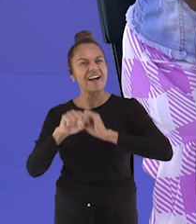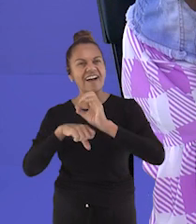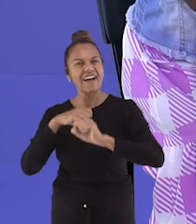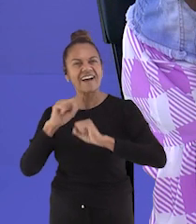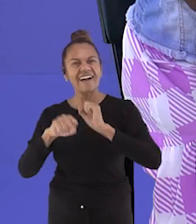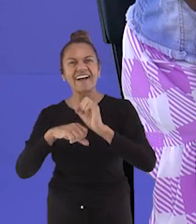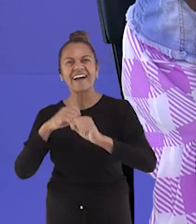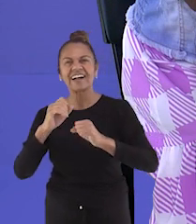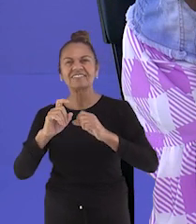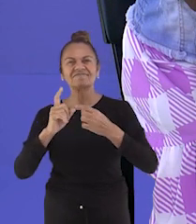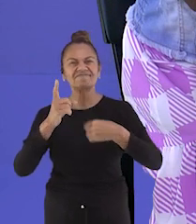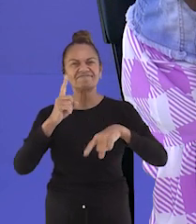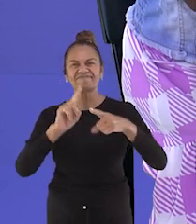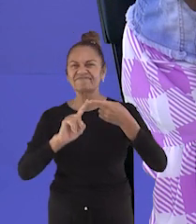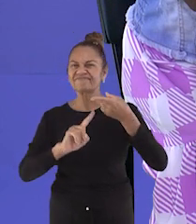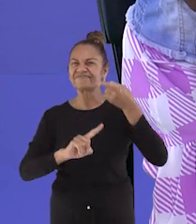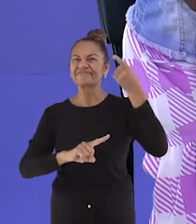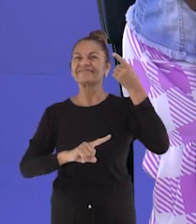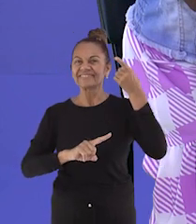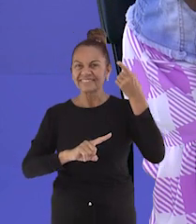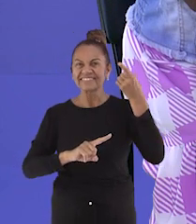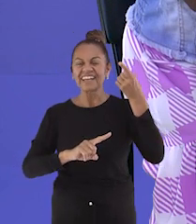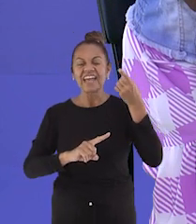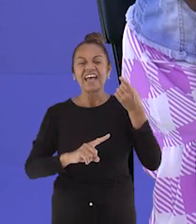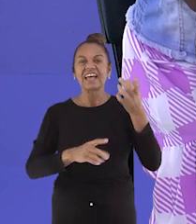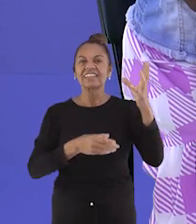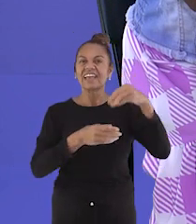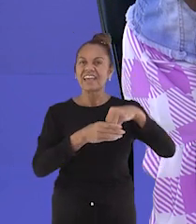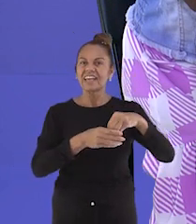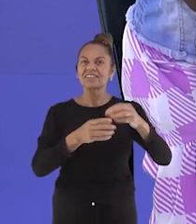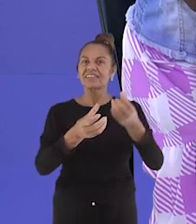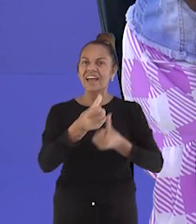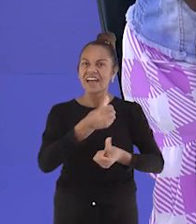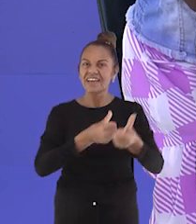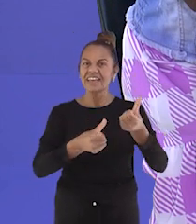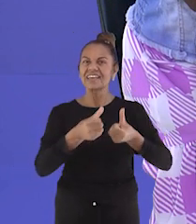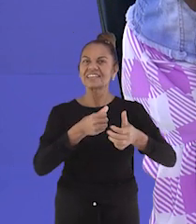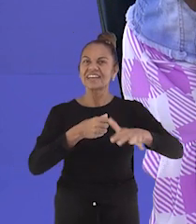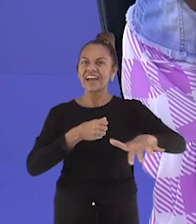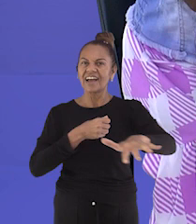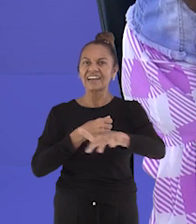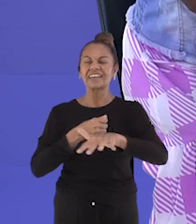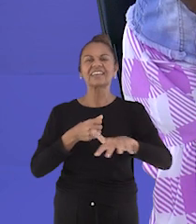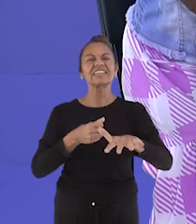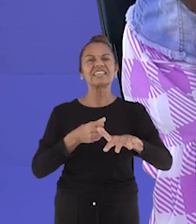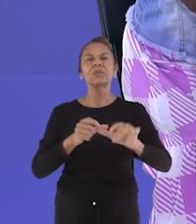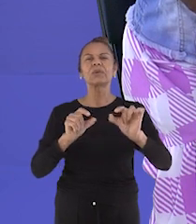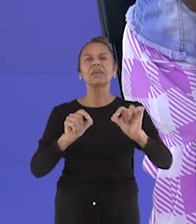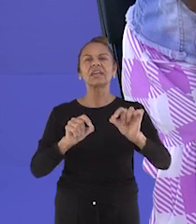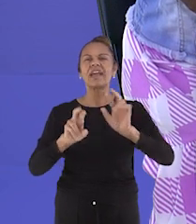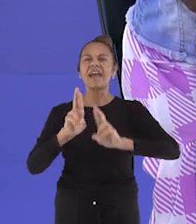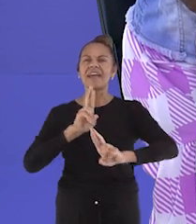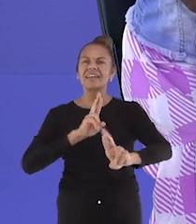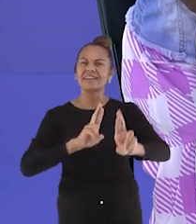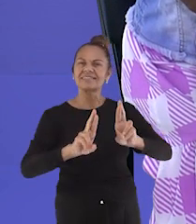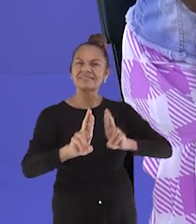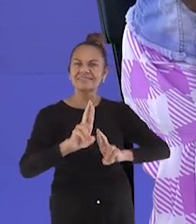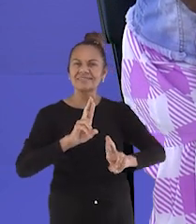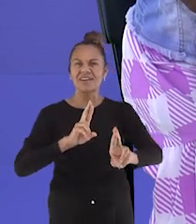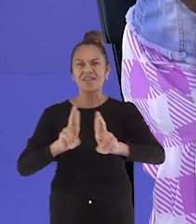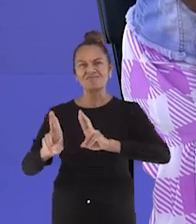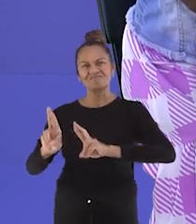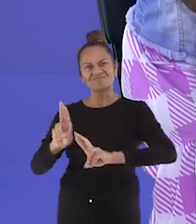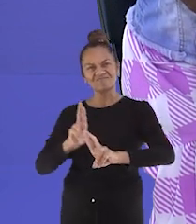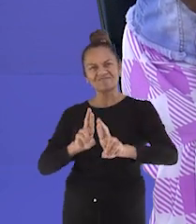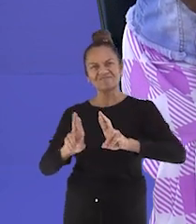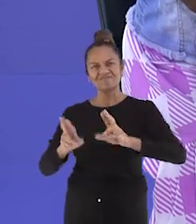aperfeiçoando, estudando, buscando. E o segmento da EJA é exatamente isso. Foi o que a Elisa falou no início. É